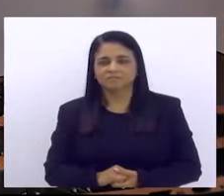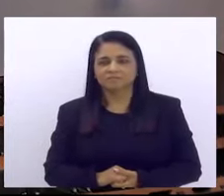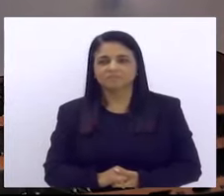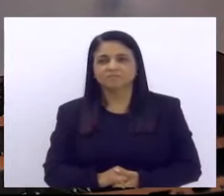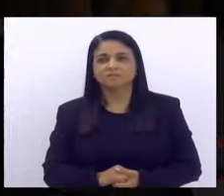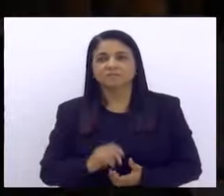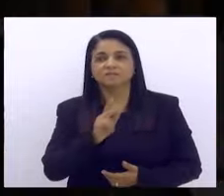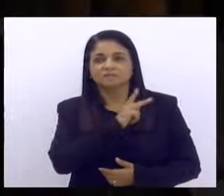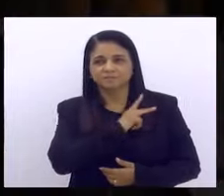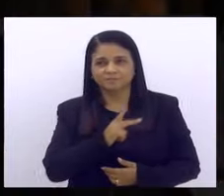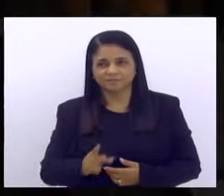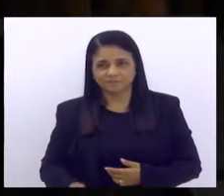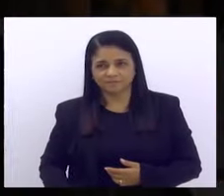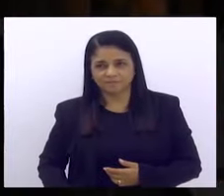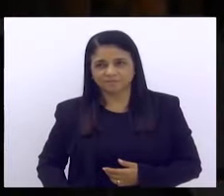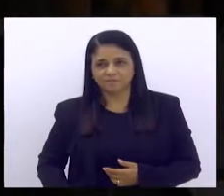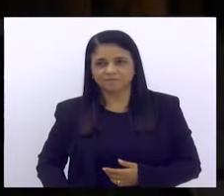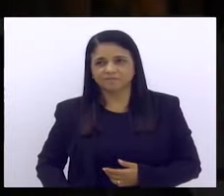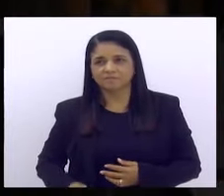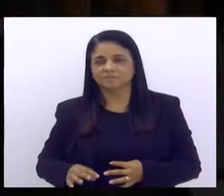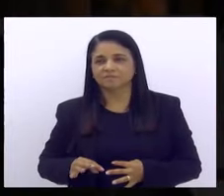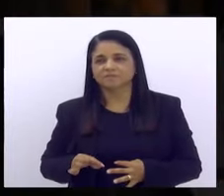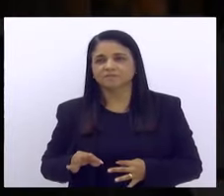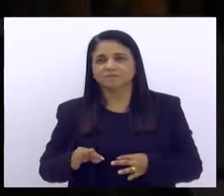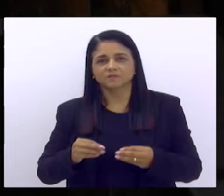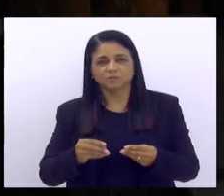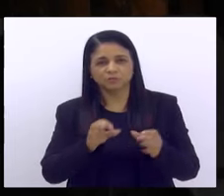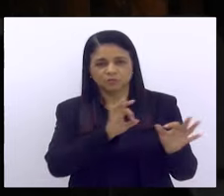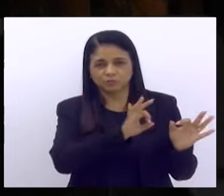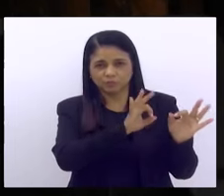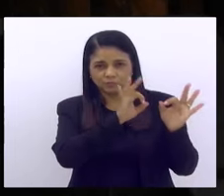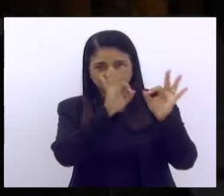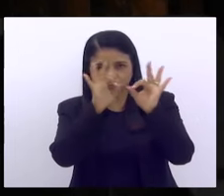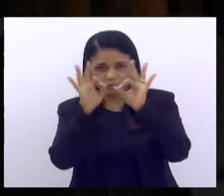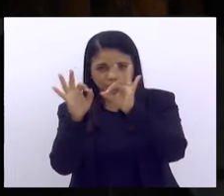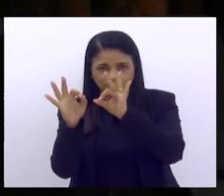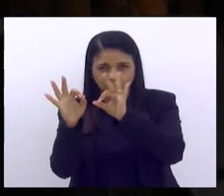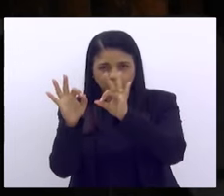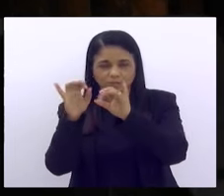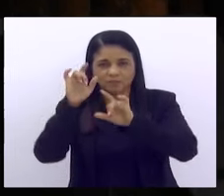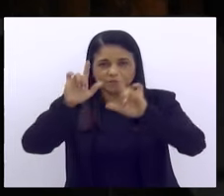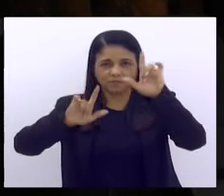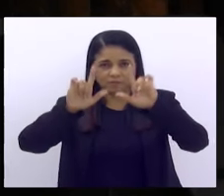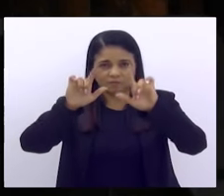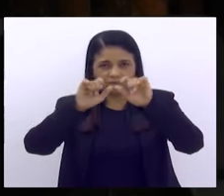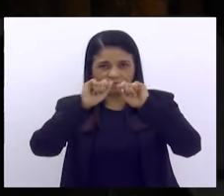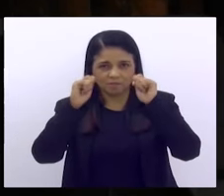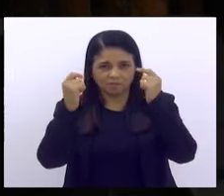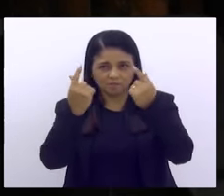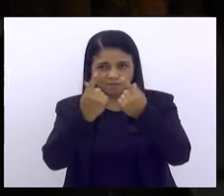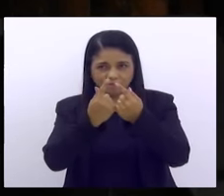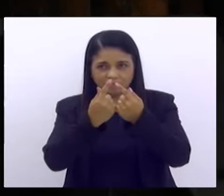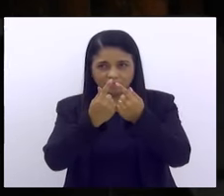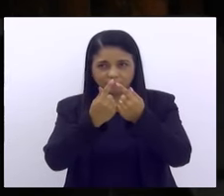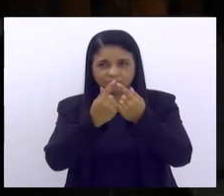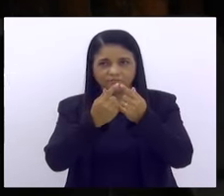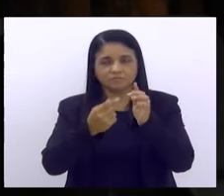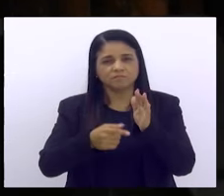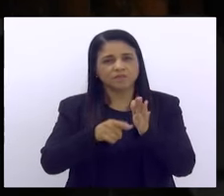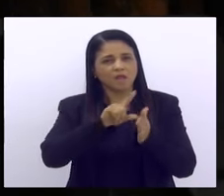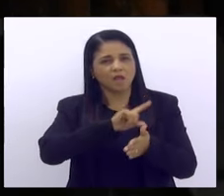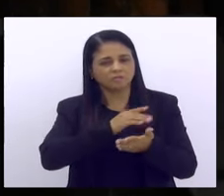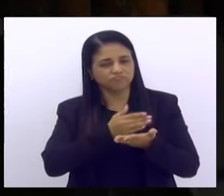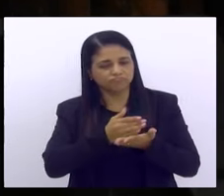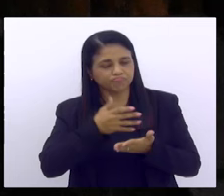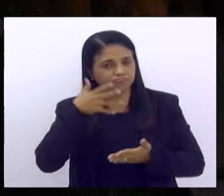Senhor presidente, a todos aqueles que nos assistem pela TV Alerj, eu queria, antes de iniciar minha fala,